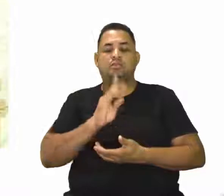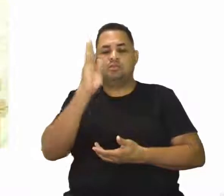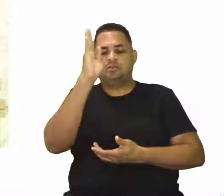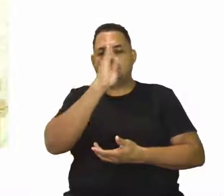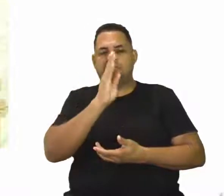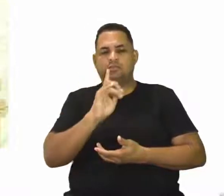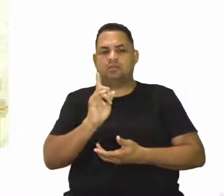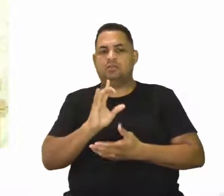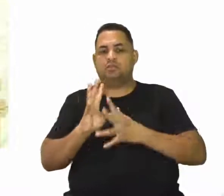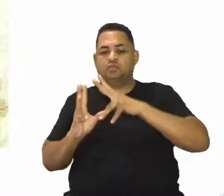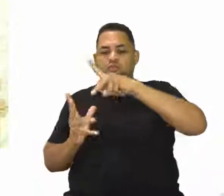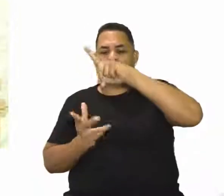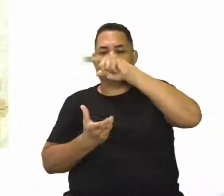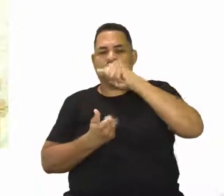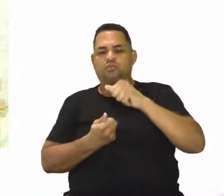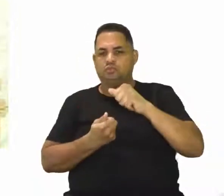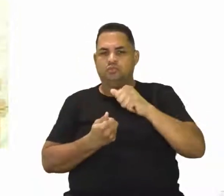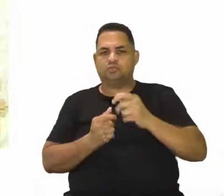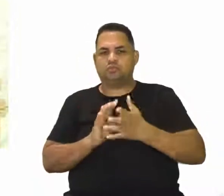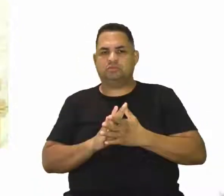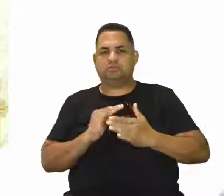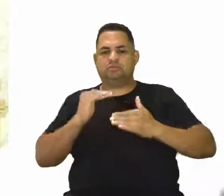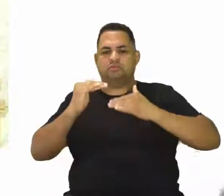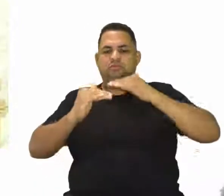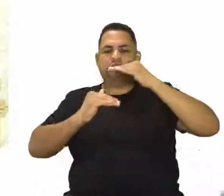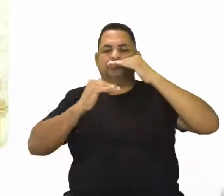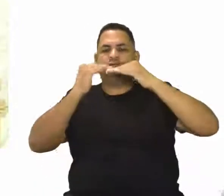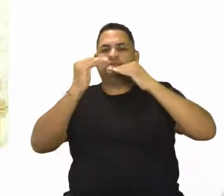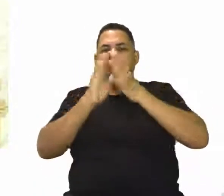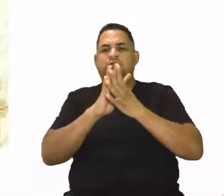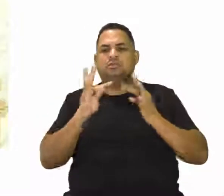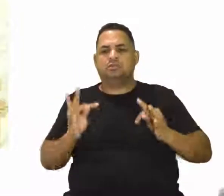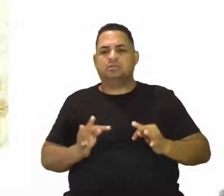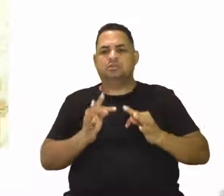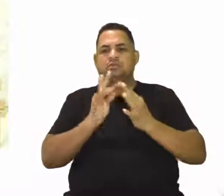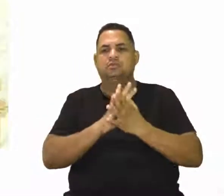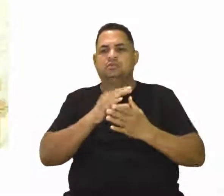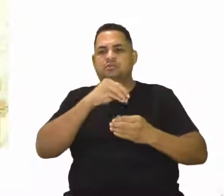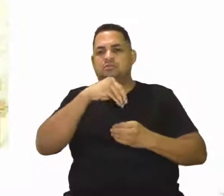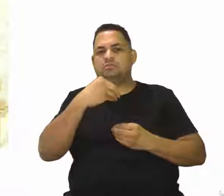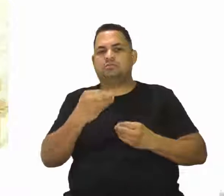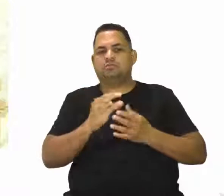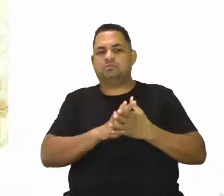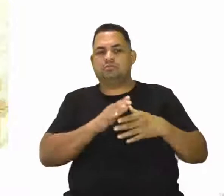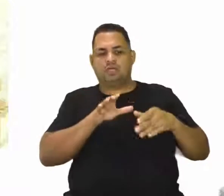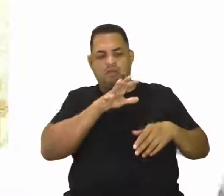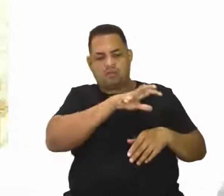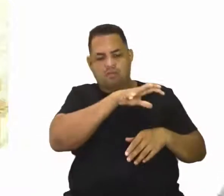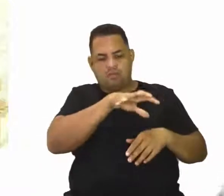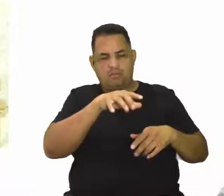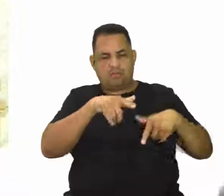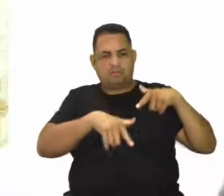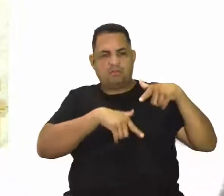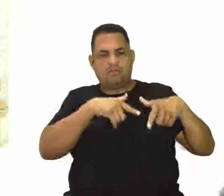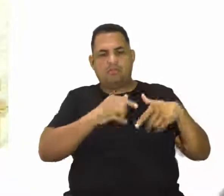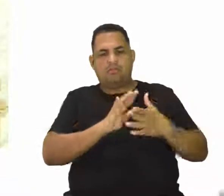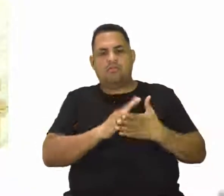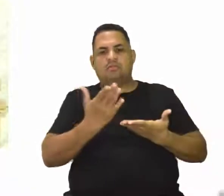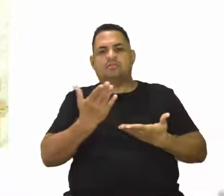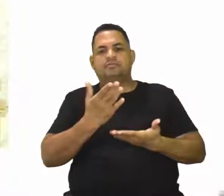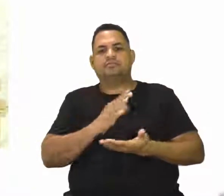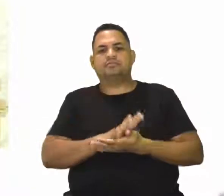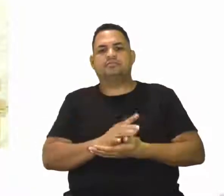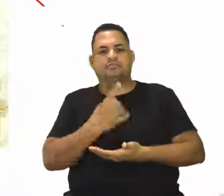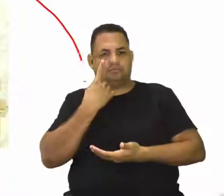em todo o mundo. Resultado dos avanços tecnológicos que tiram inúmeros postos de trabalho. E aí